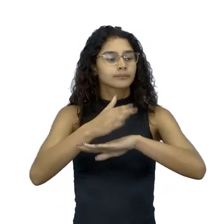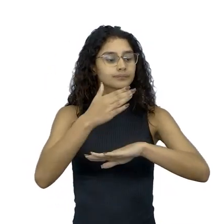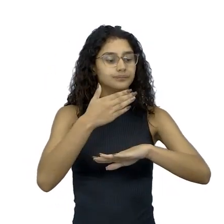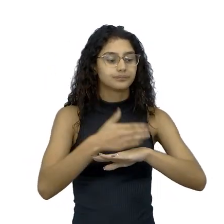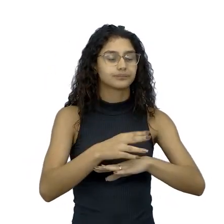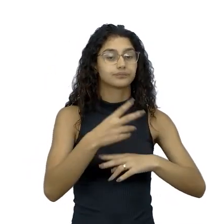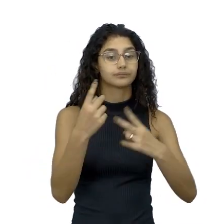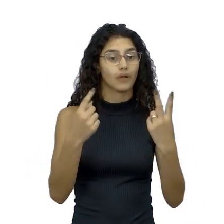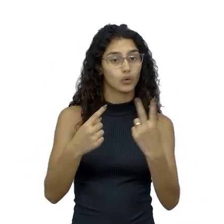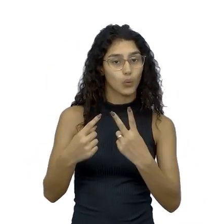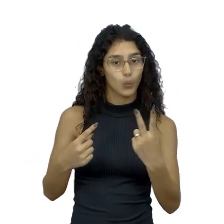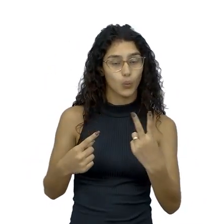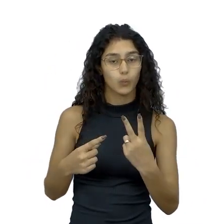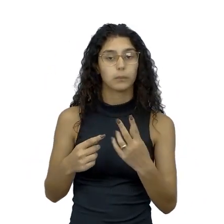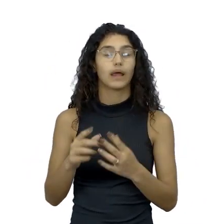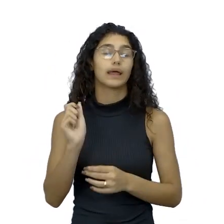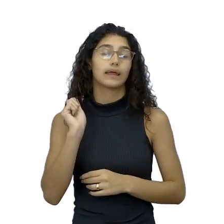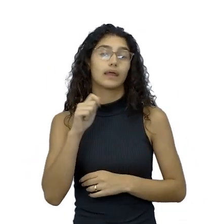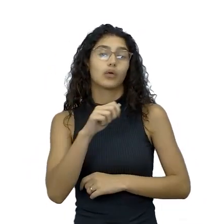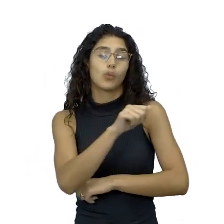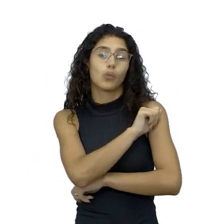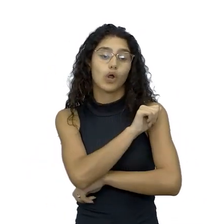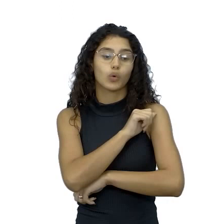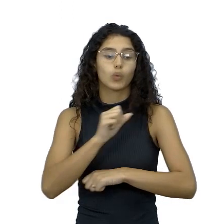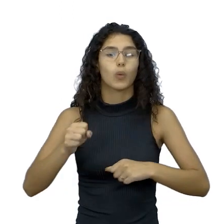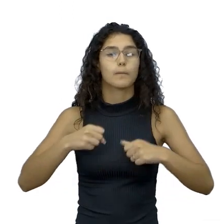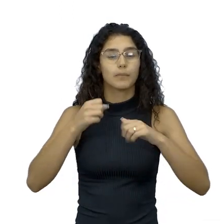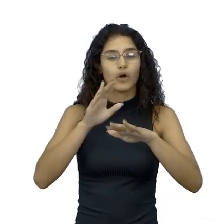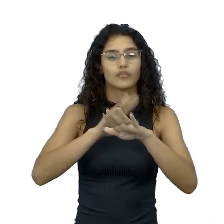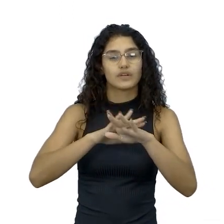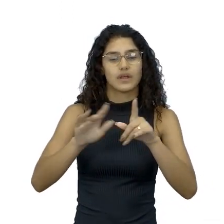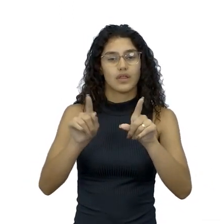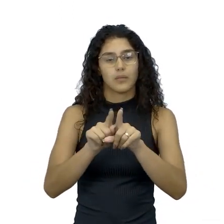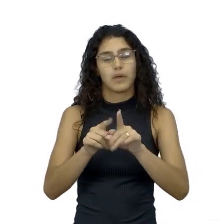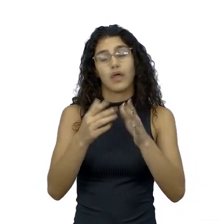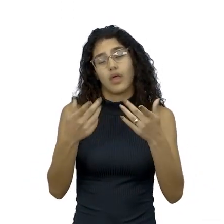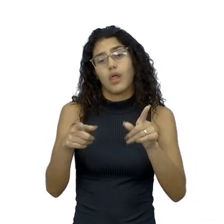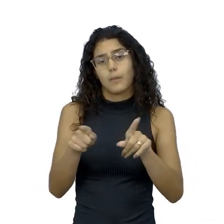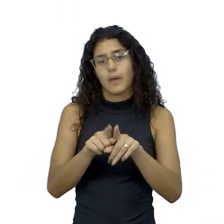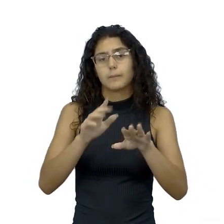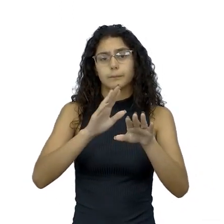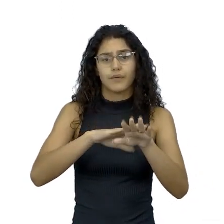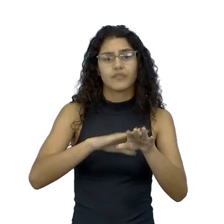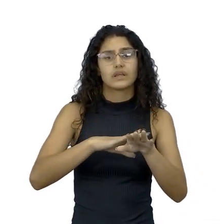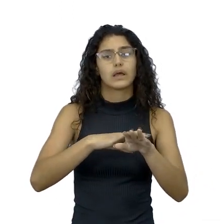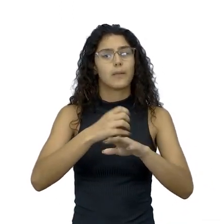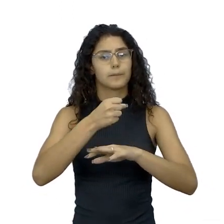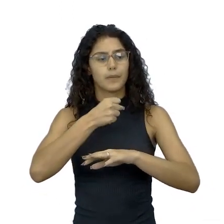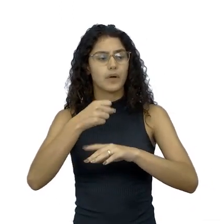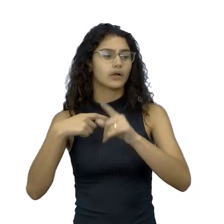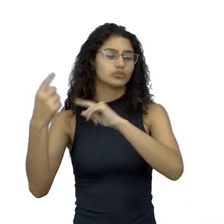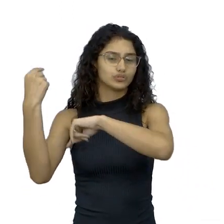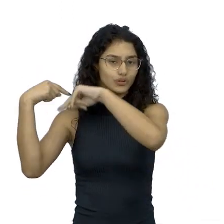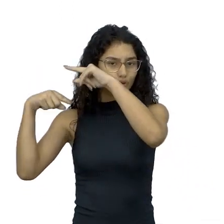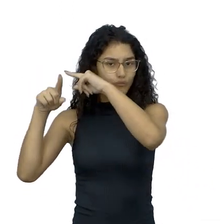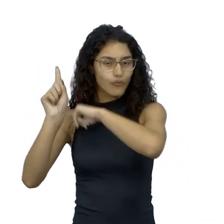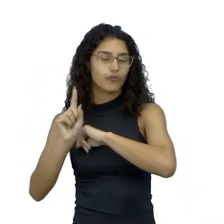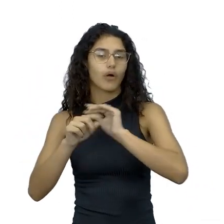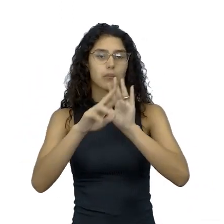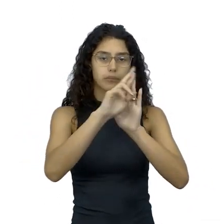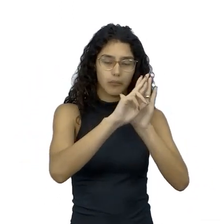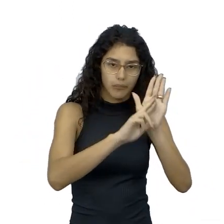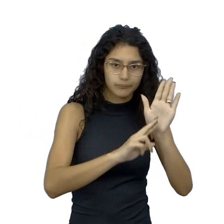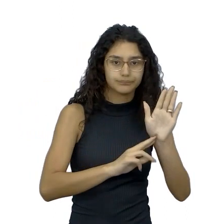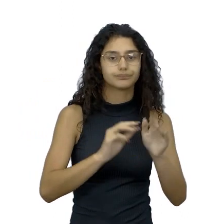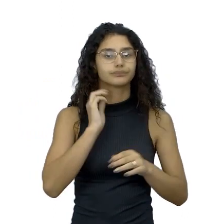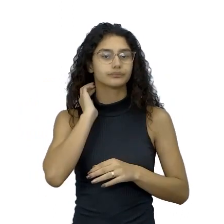em dupla, né, que os estudantes possam dialogar, até mesmo para construir essas narrativas, desenvolver esses relatos,